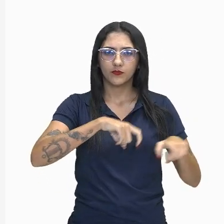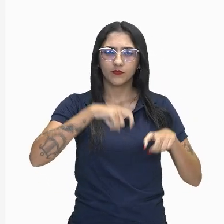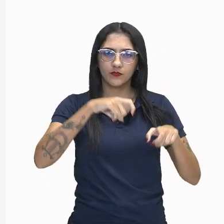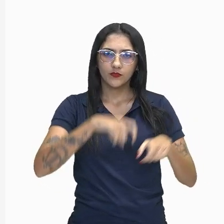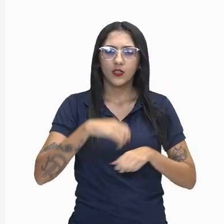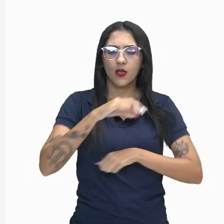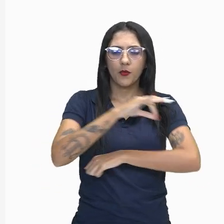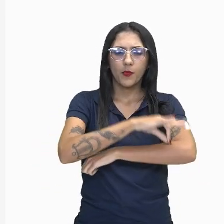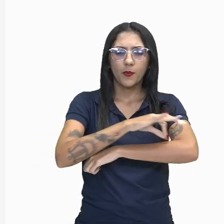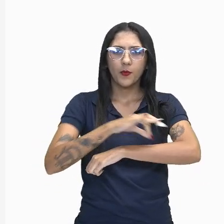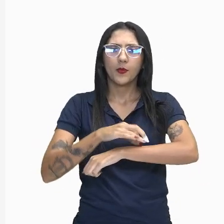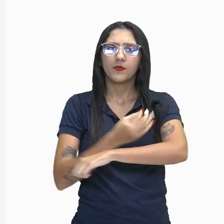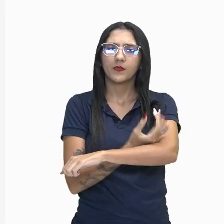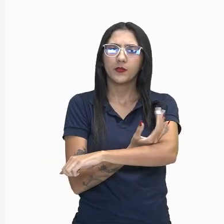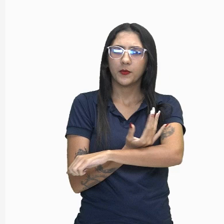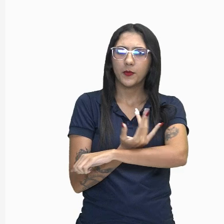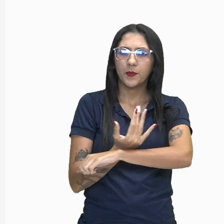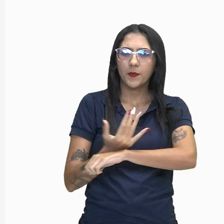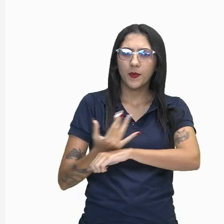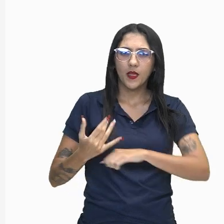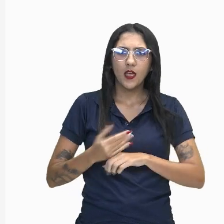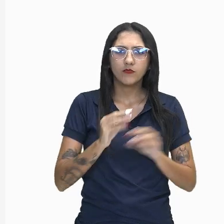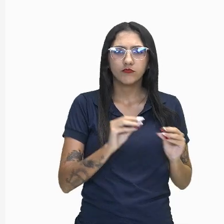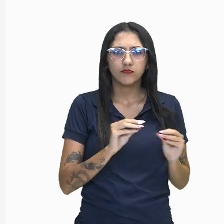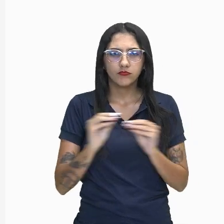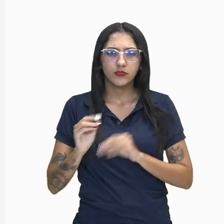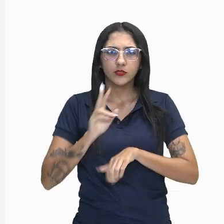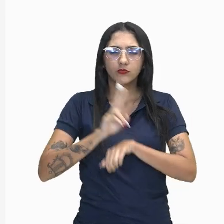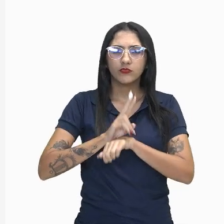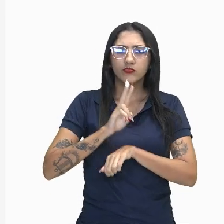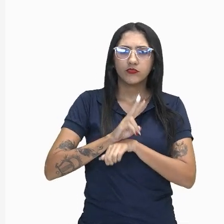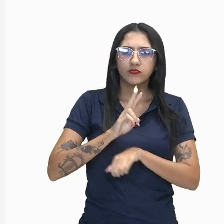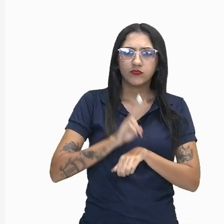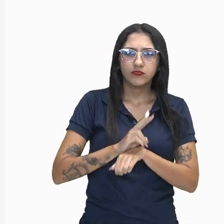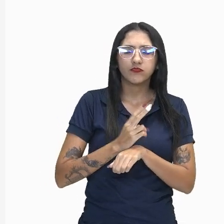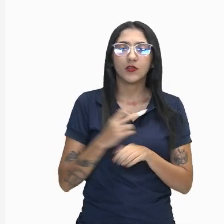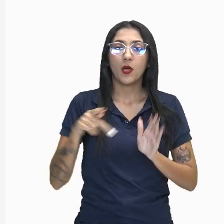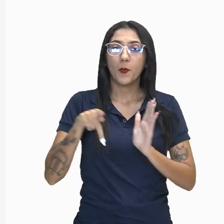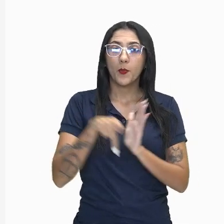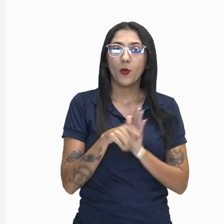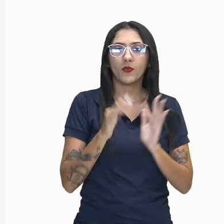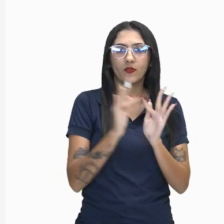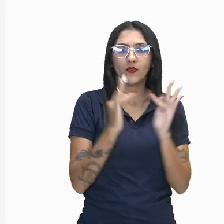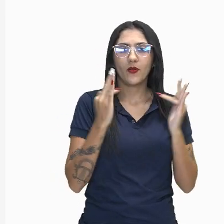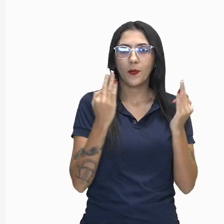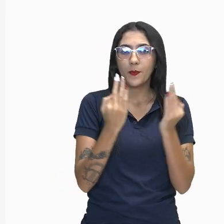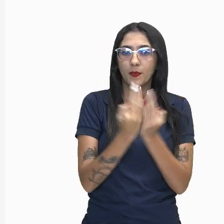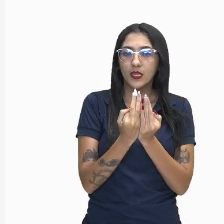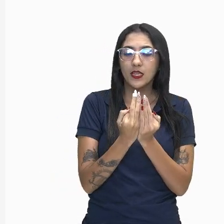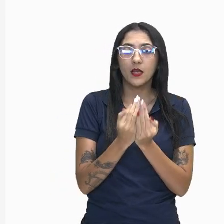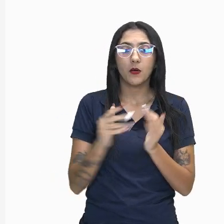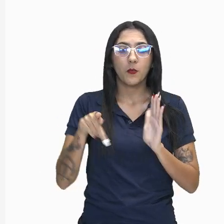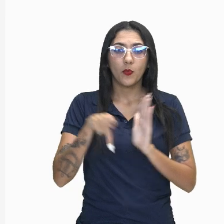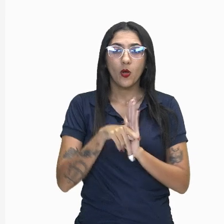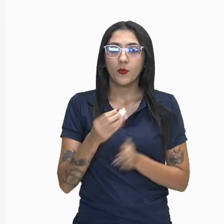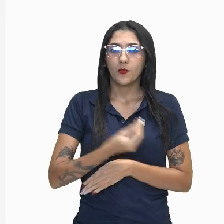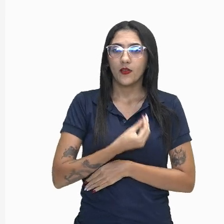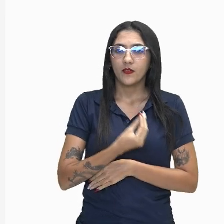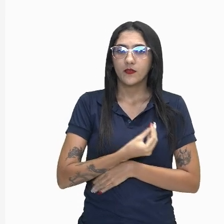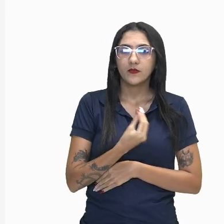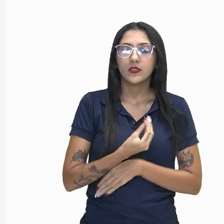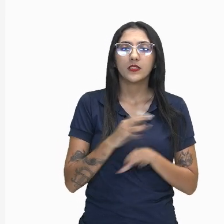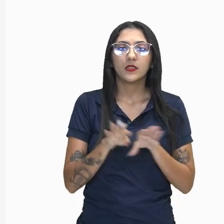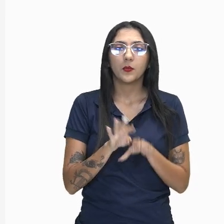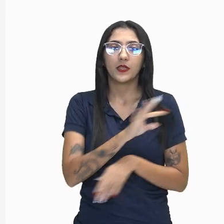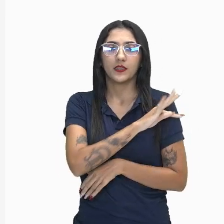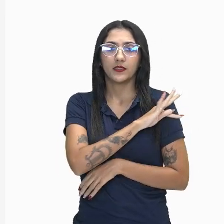de jardinagem, itinerante, plantation, familiar, subsistência e técnicas